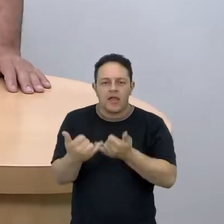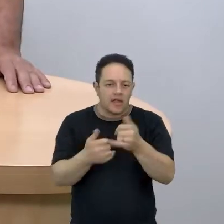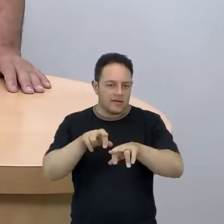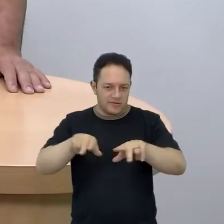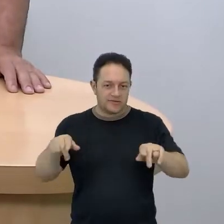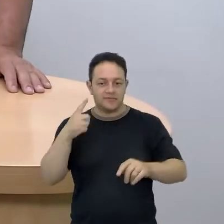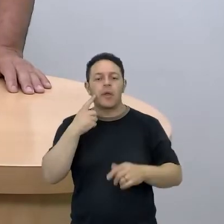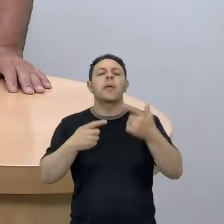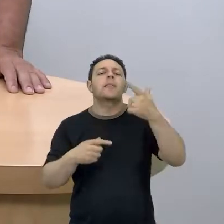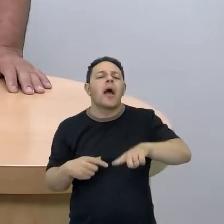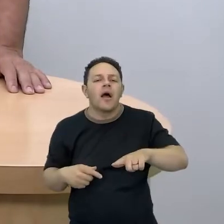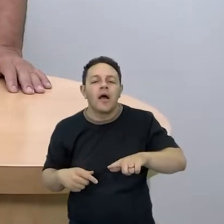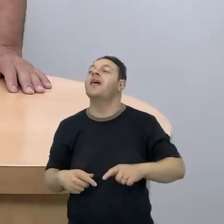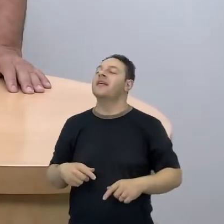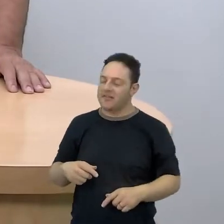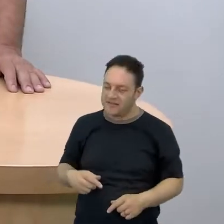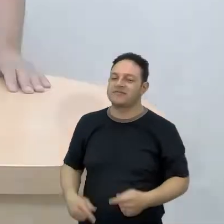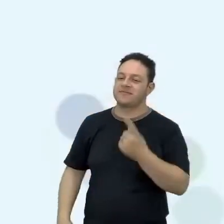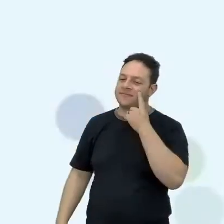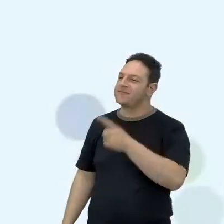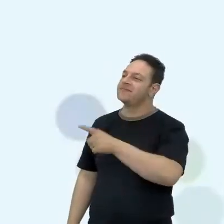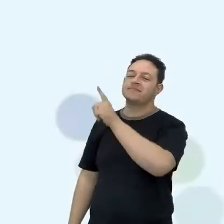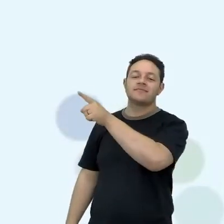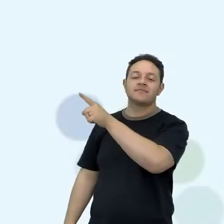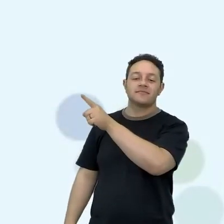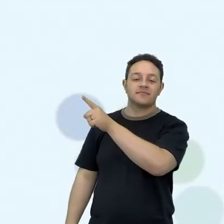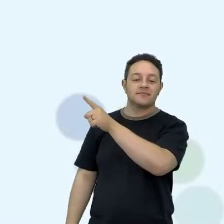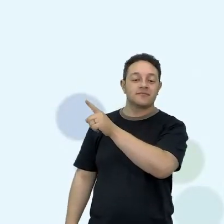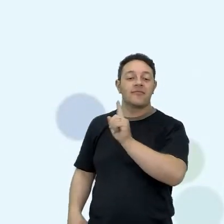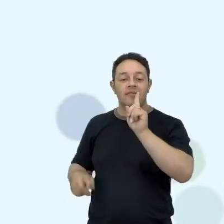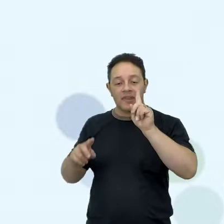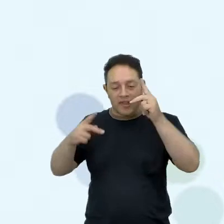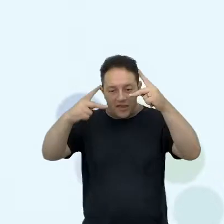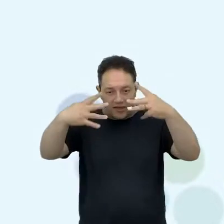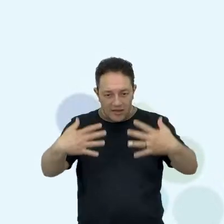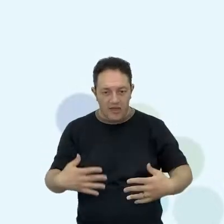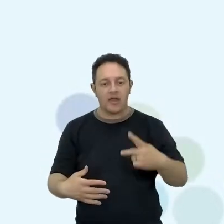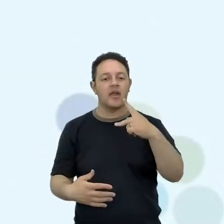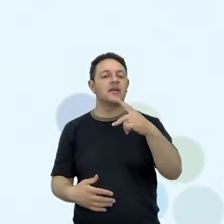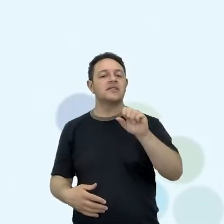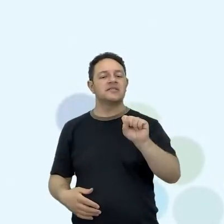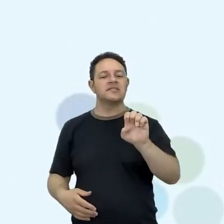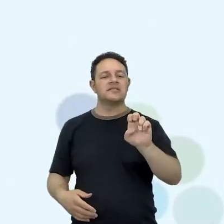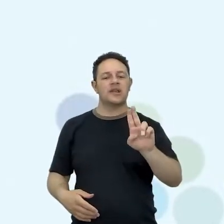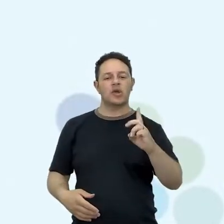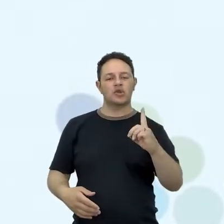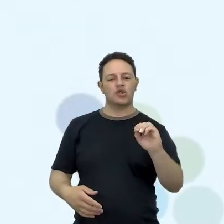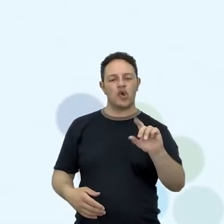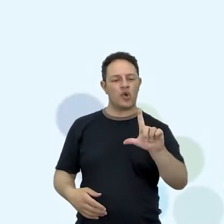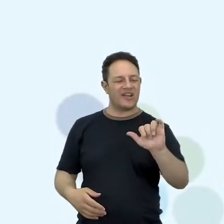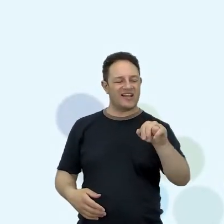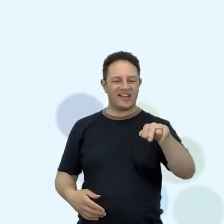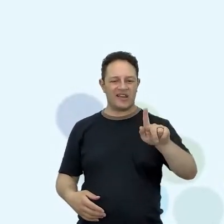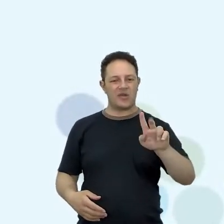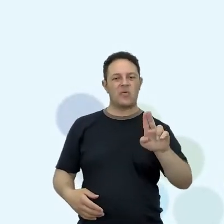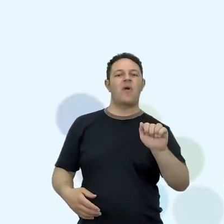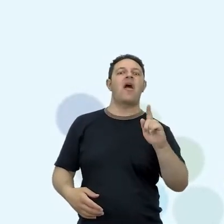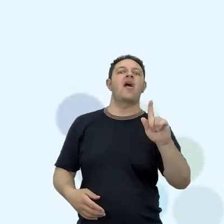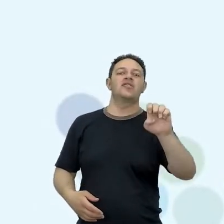Tem mais alguma programação aqui? Tem. A programação na pseudolinguagem Portugal. Tá lá escrito Essa eu não